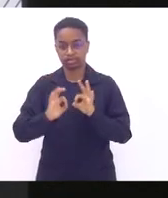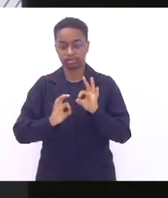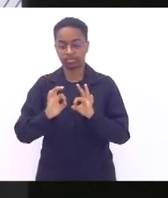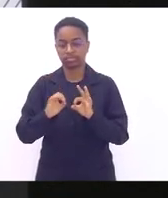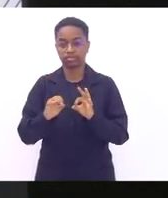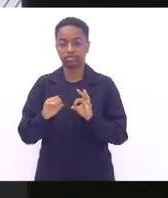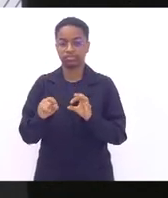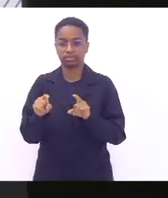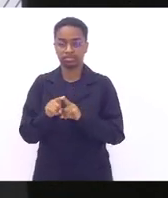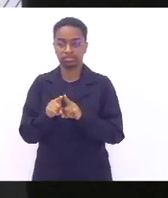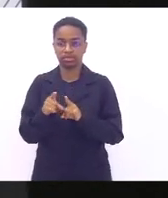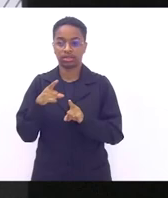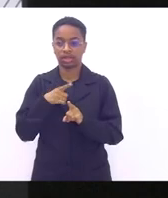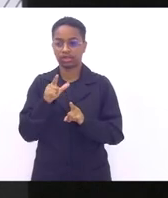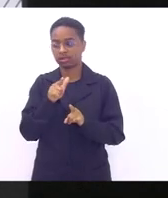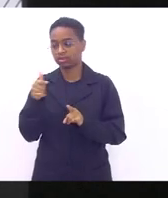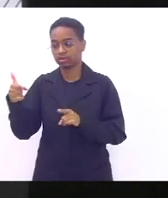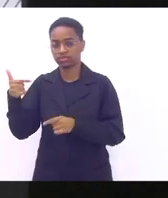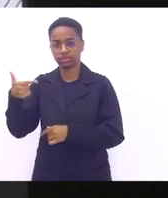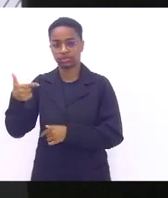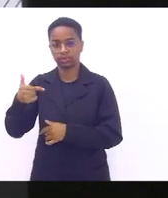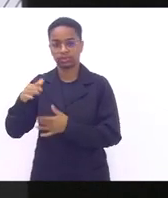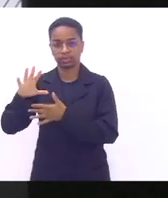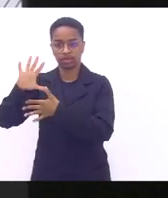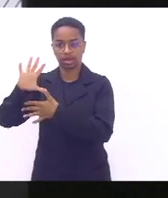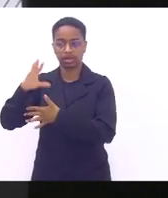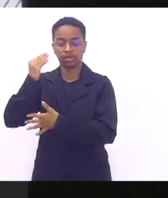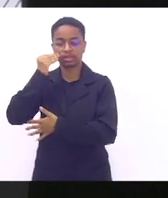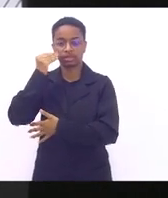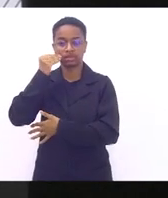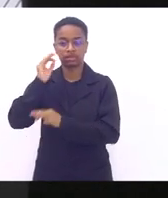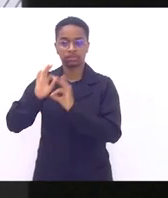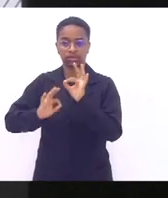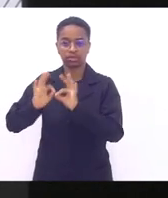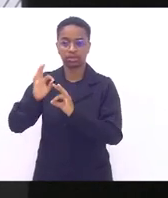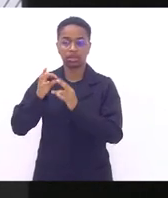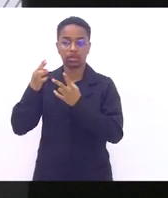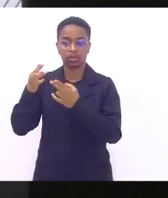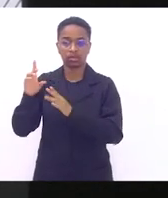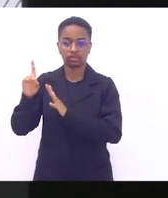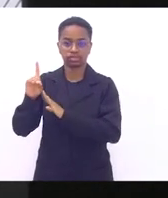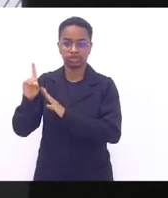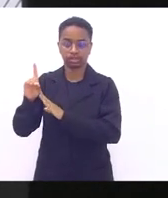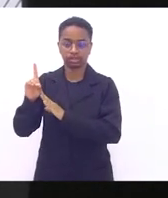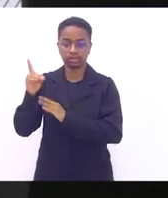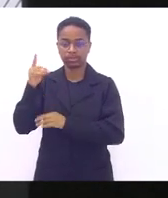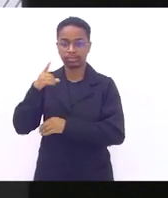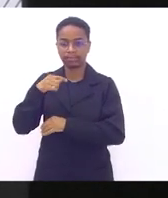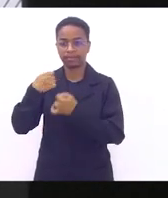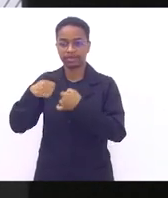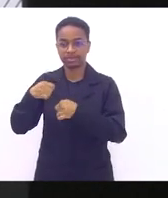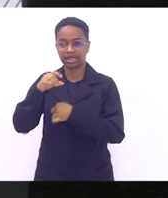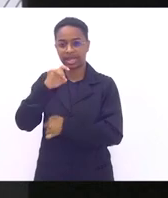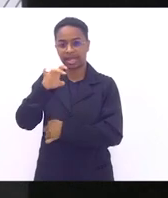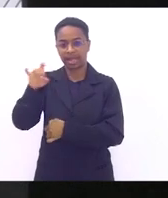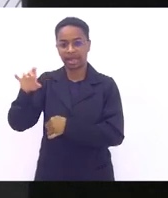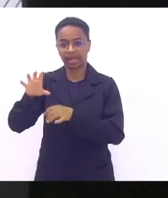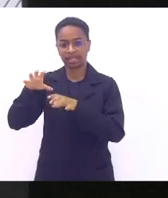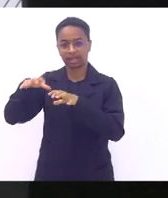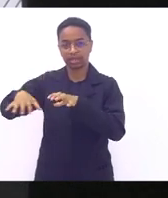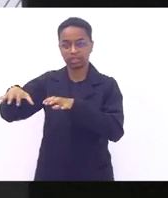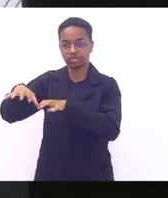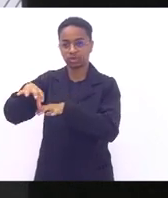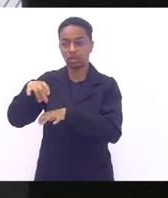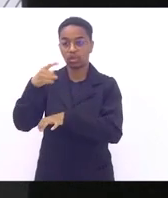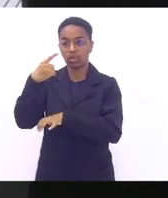vai chegar para o outro mapa, é a gente ter um panorama como o da minha direita aqui, de ter, pelo menos em cada região, uma